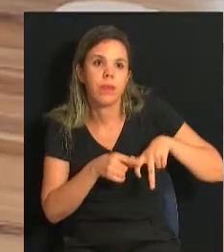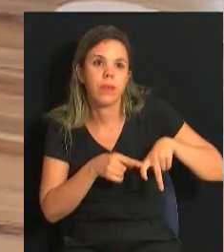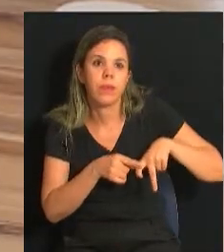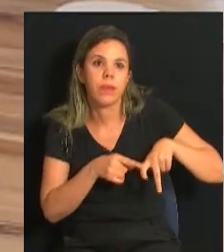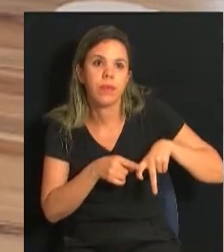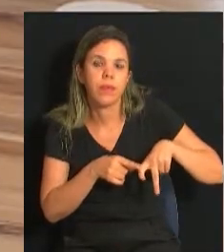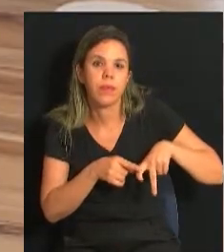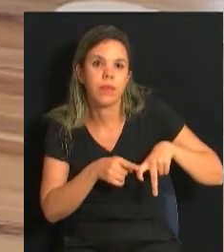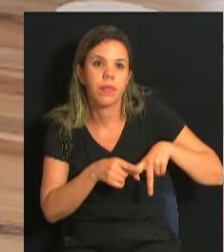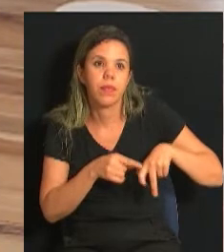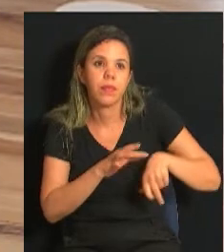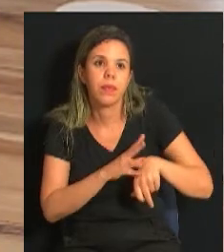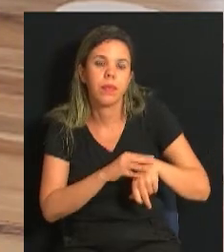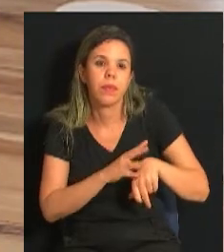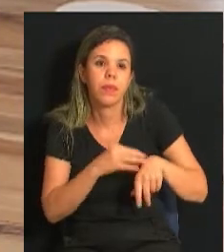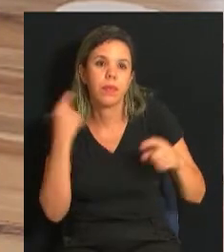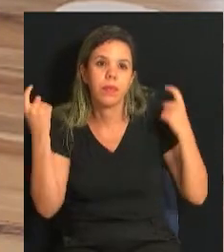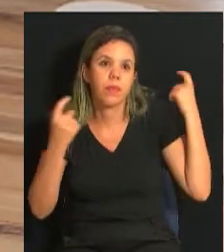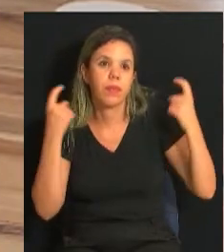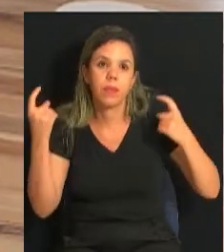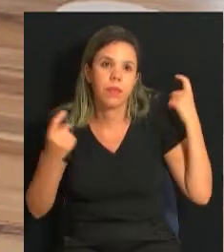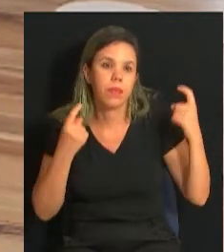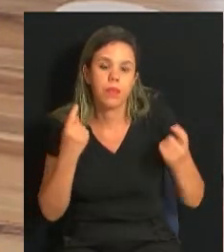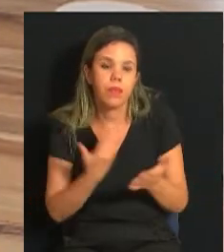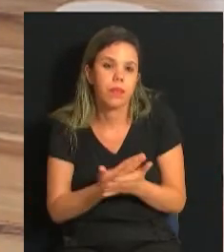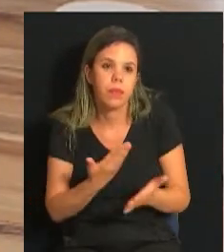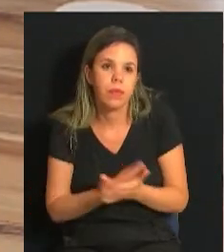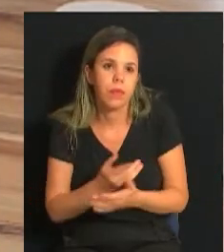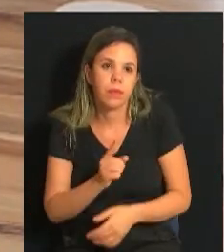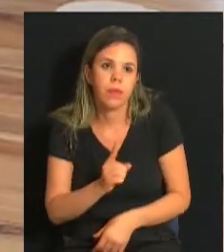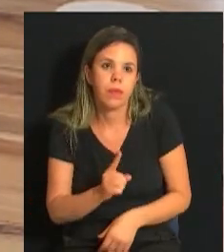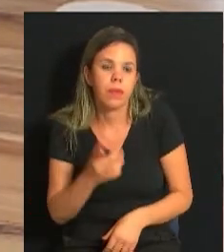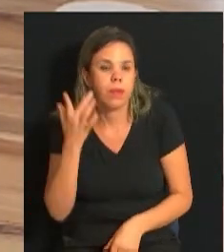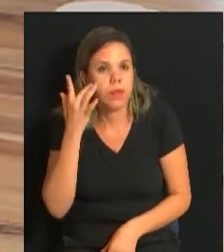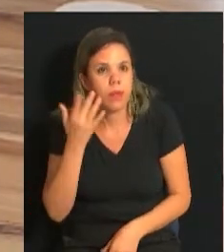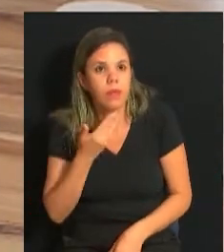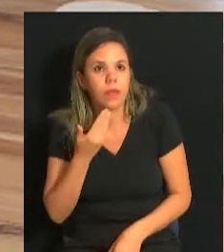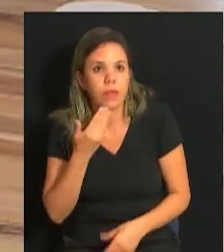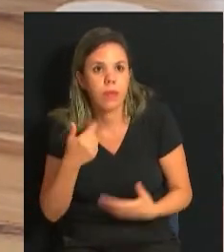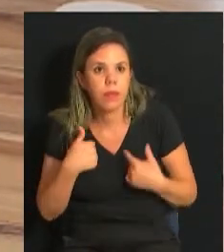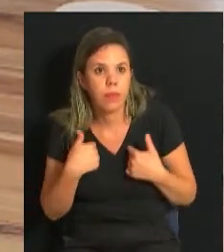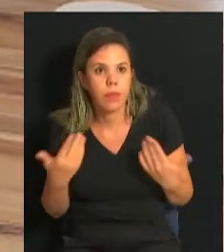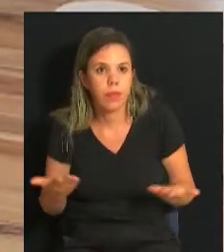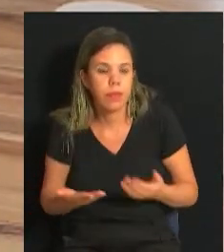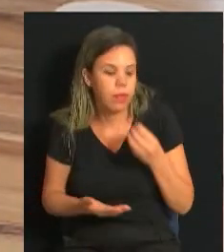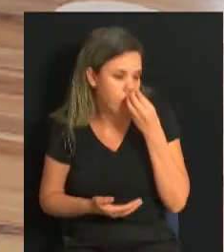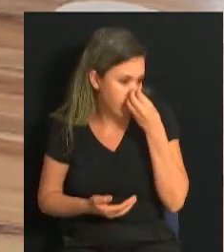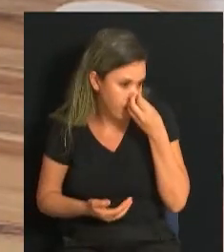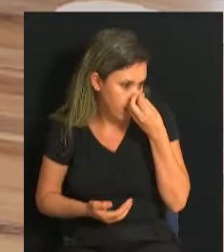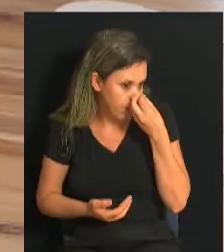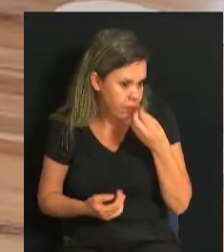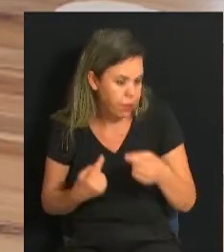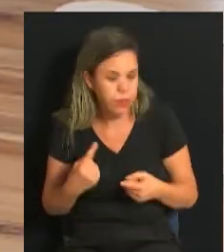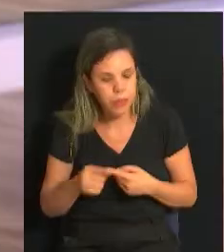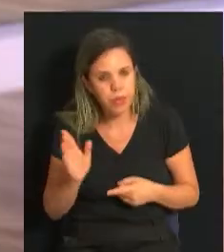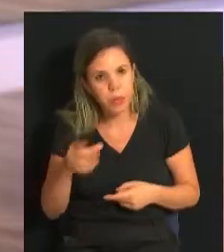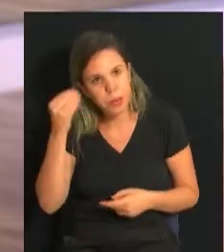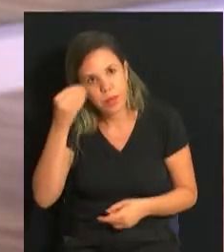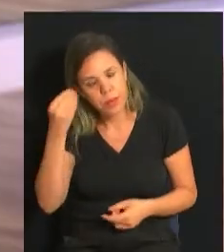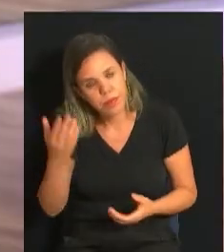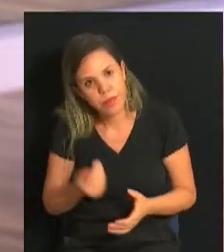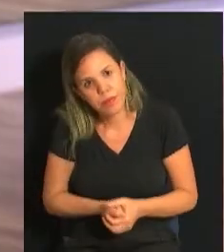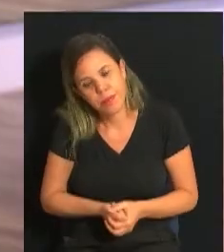que ter essa preocupação eu acho eu faço para mim hoje né que você já tem experiência